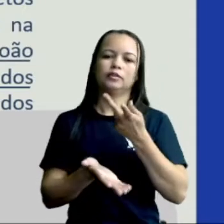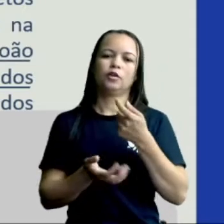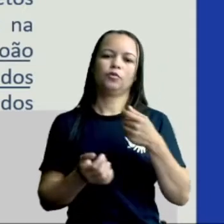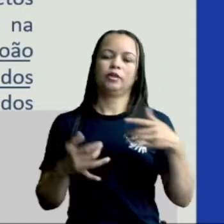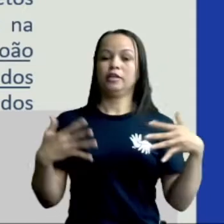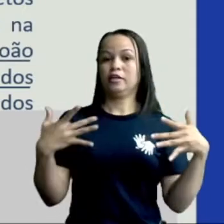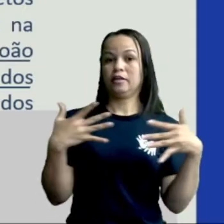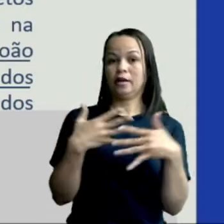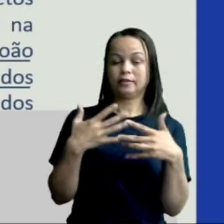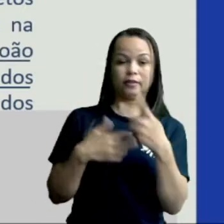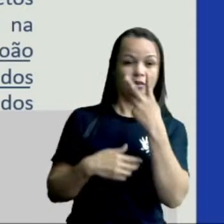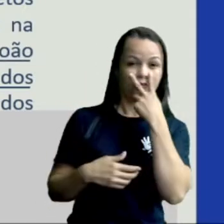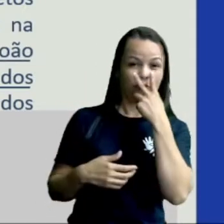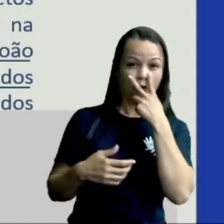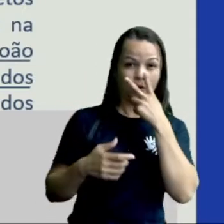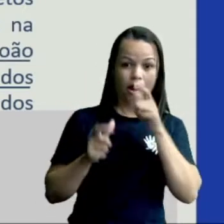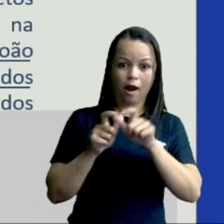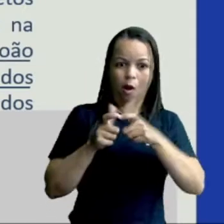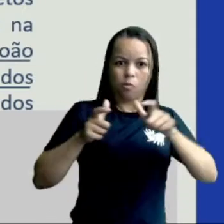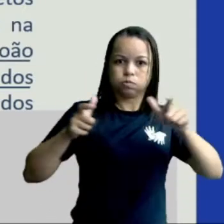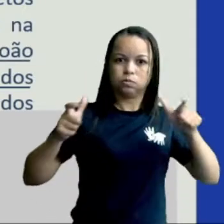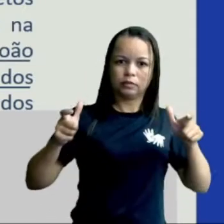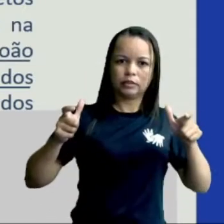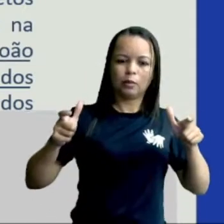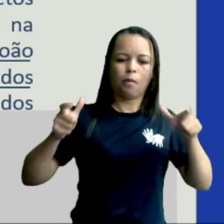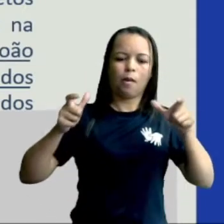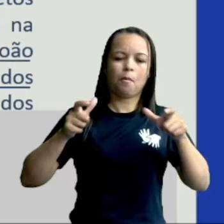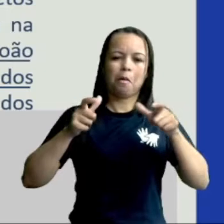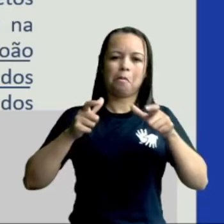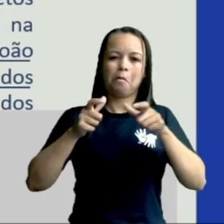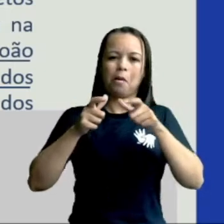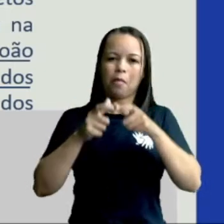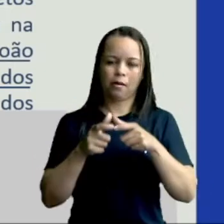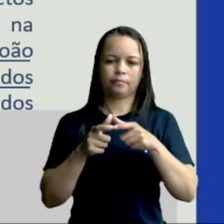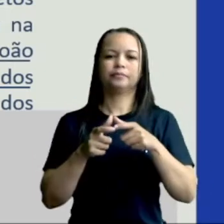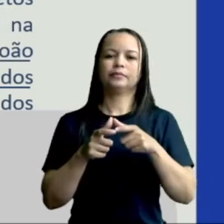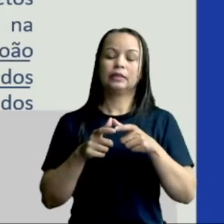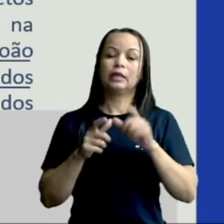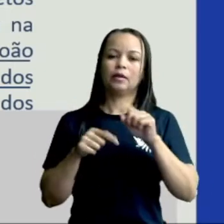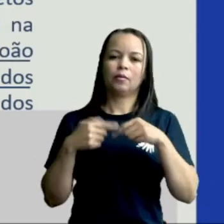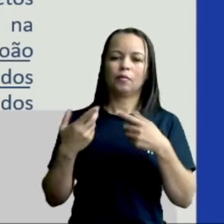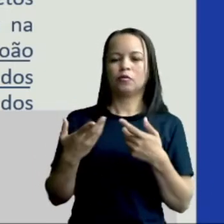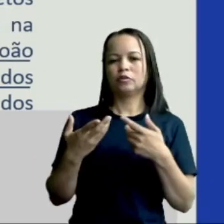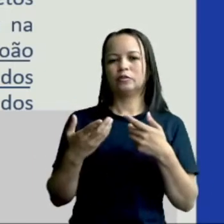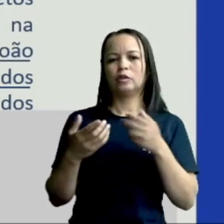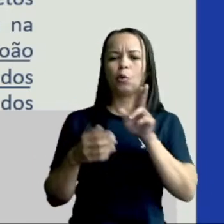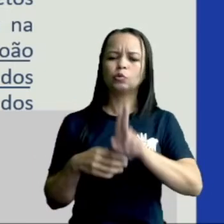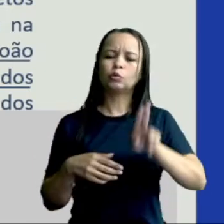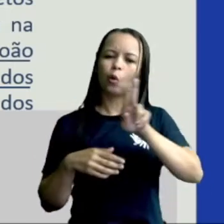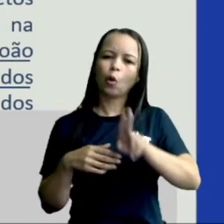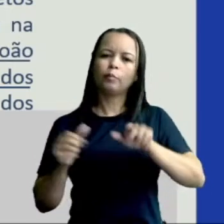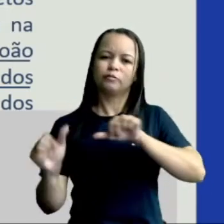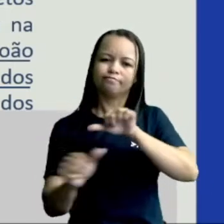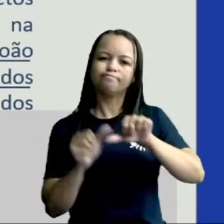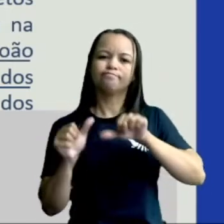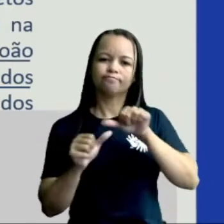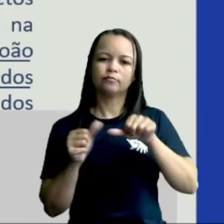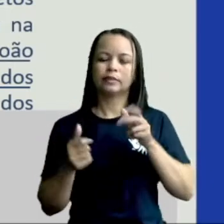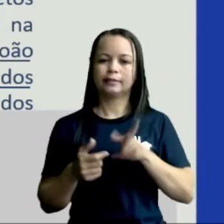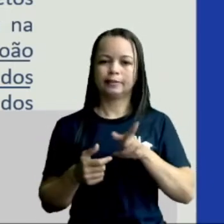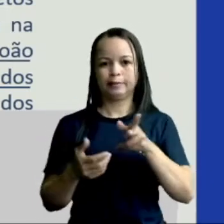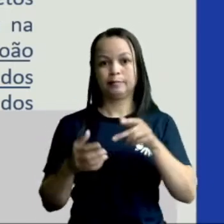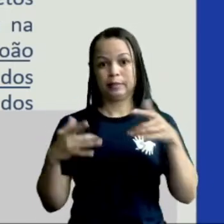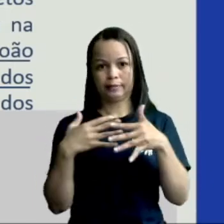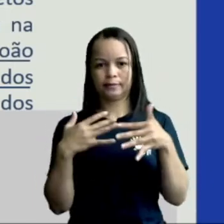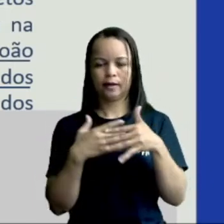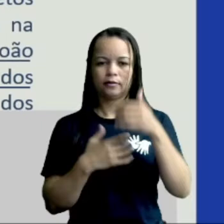era tão grande, depois foi diminuindo e antes era freguesia, depois passou a ser vila. Como é que funcionava isso? Então, olha só,